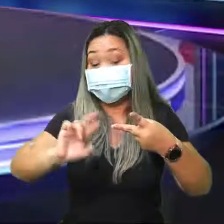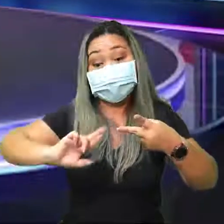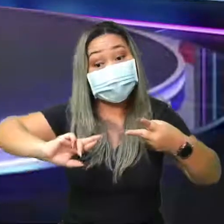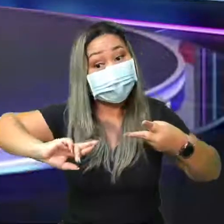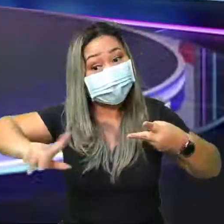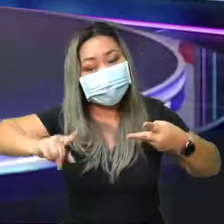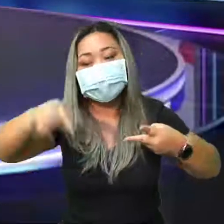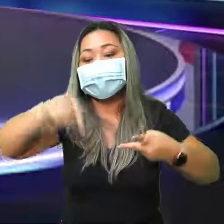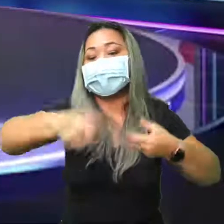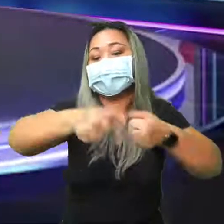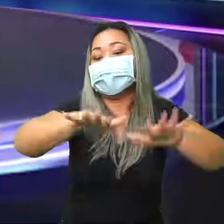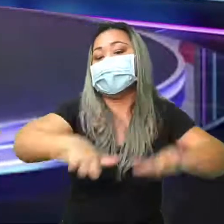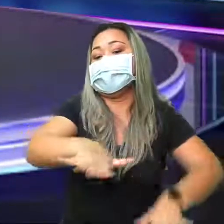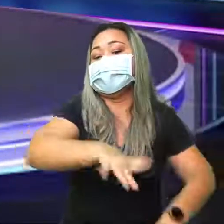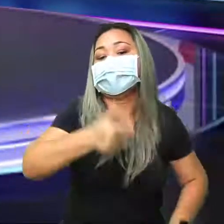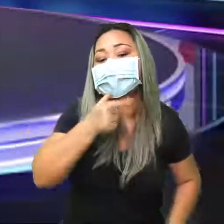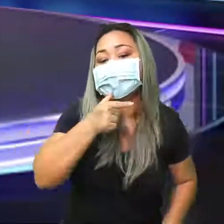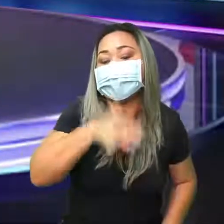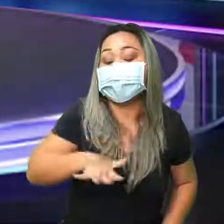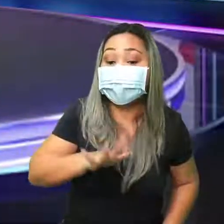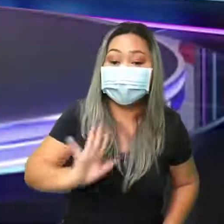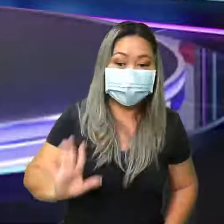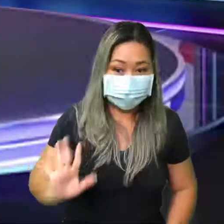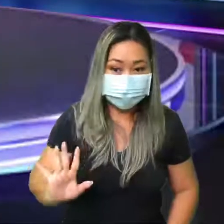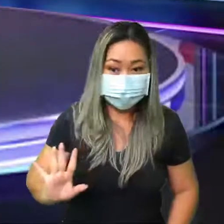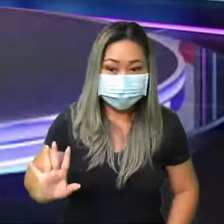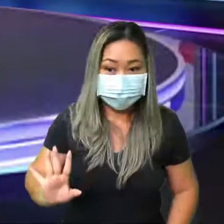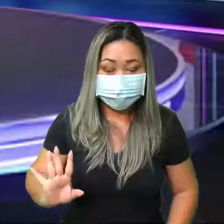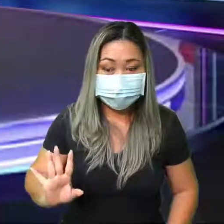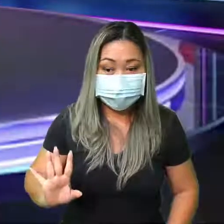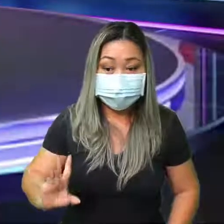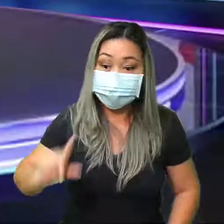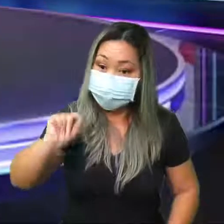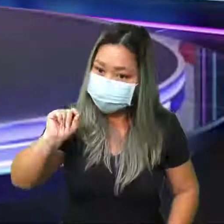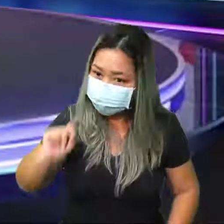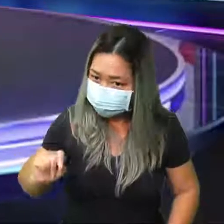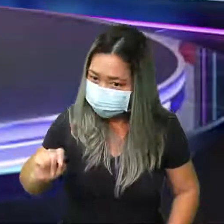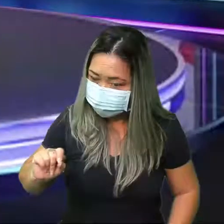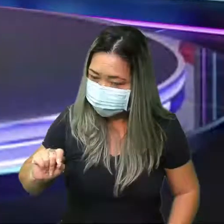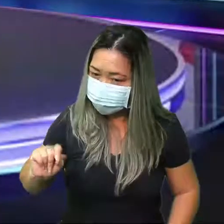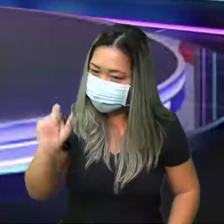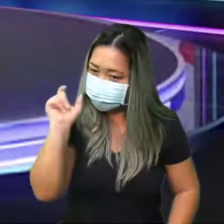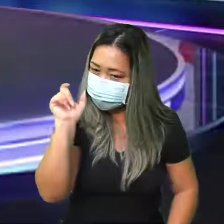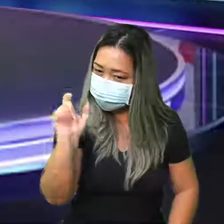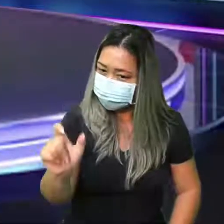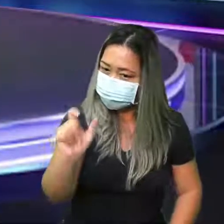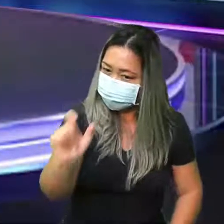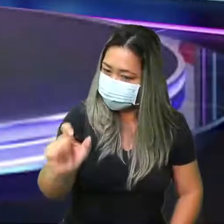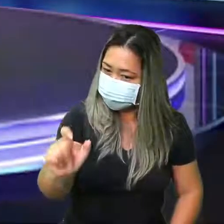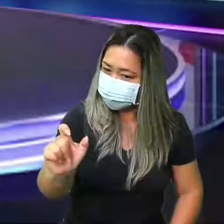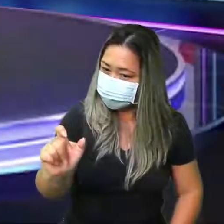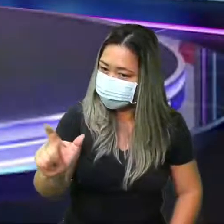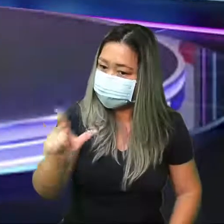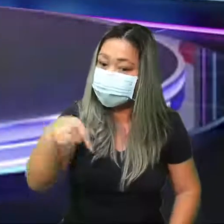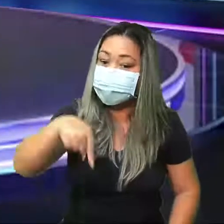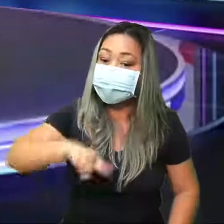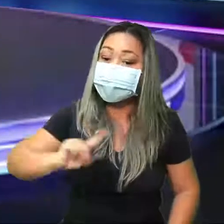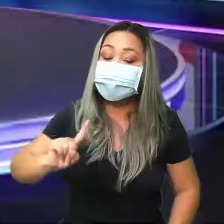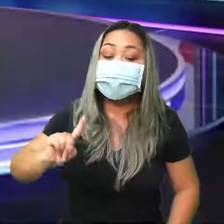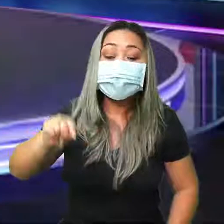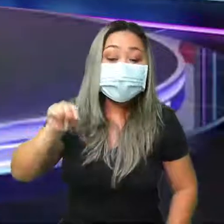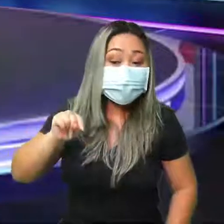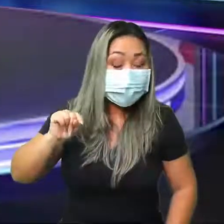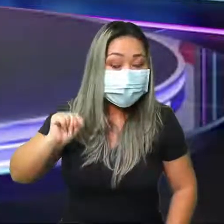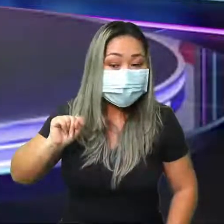eram daquele ambiente. E aí, o que é a palavra-chave que vai nos trazer aqui? Se